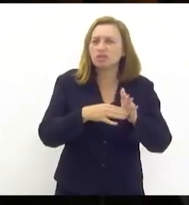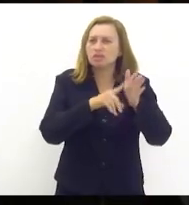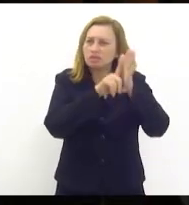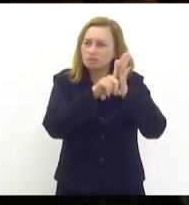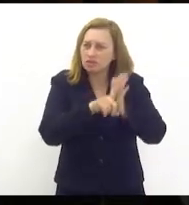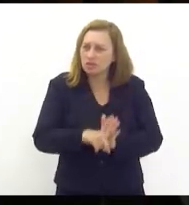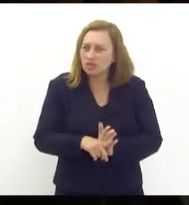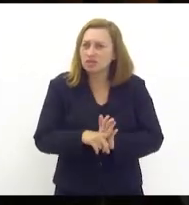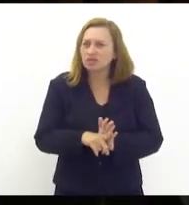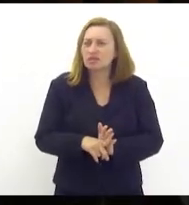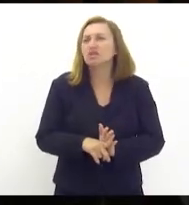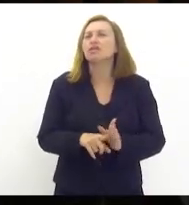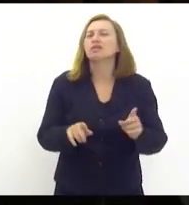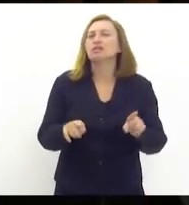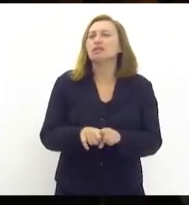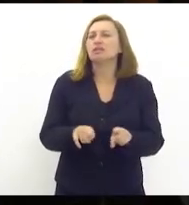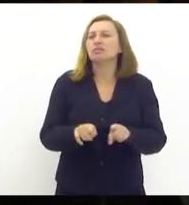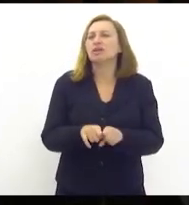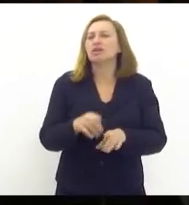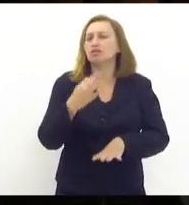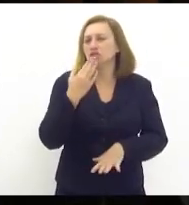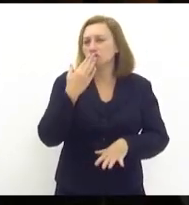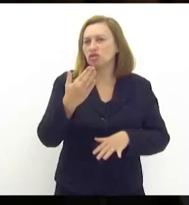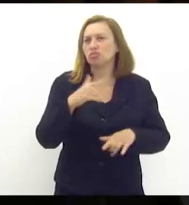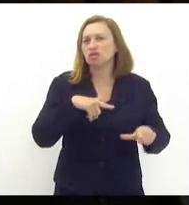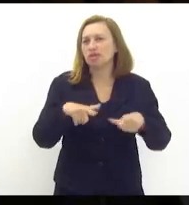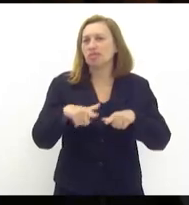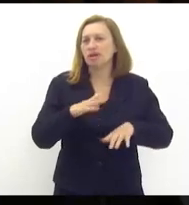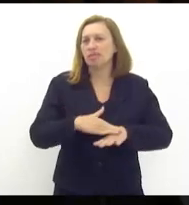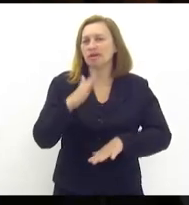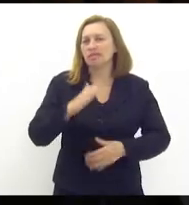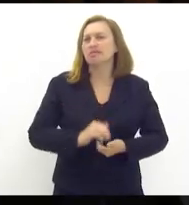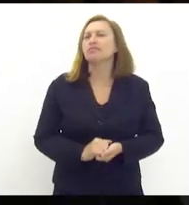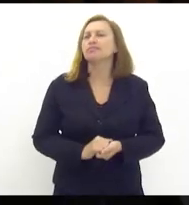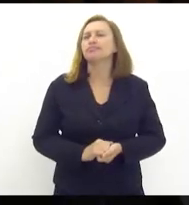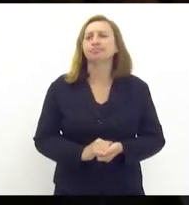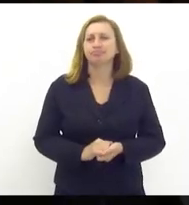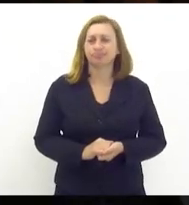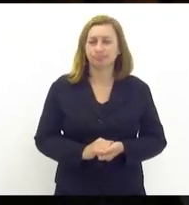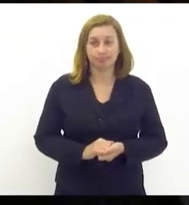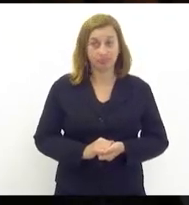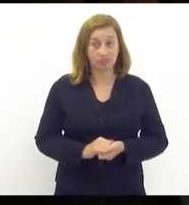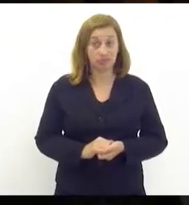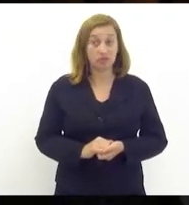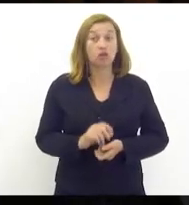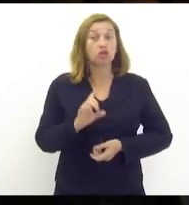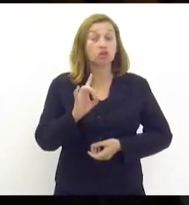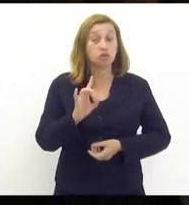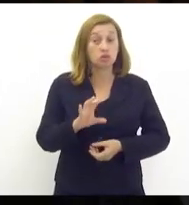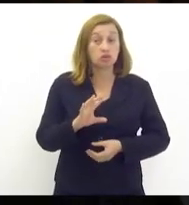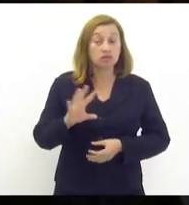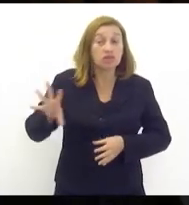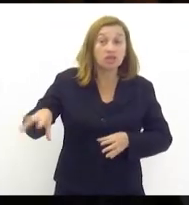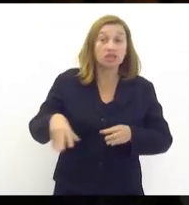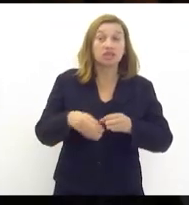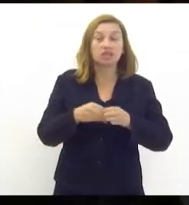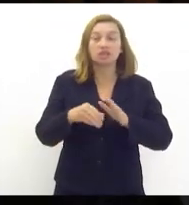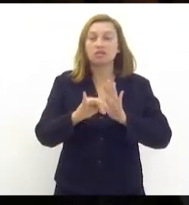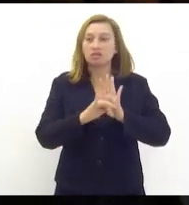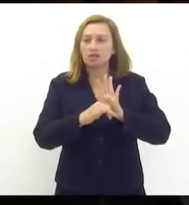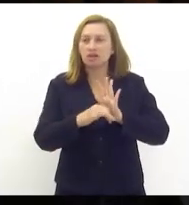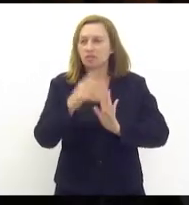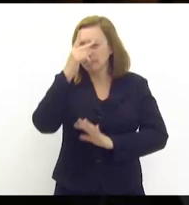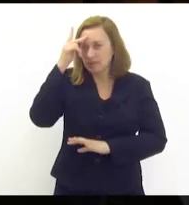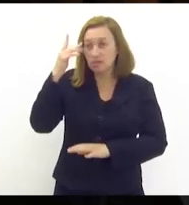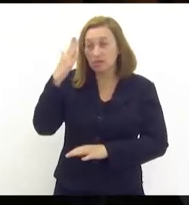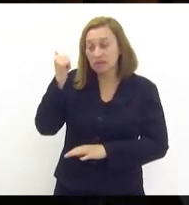tem que além disso prestar algum tipo de serviço a mais A não ser que isso com esse grande e tal para pessoa saber